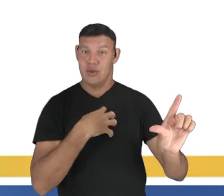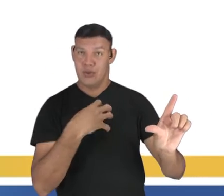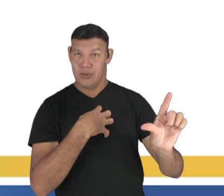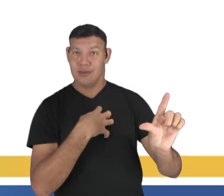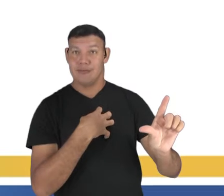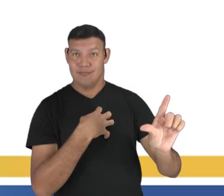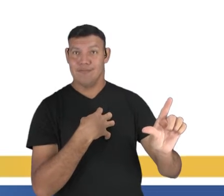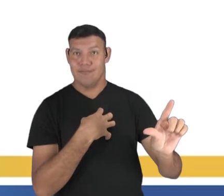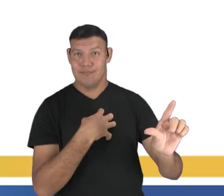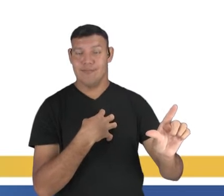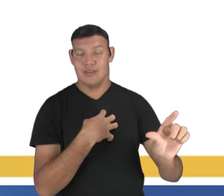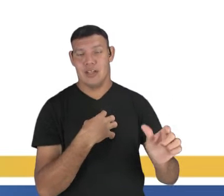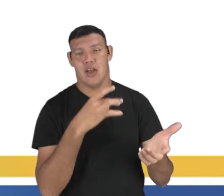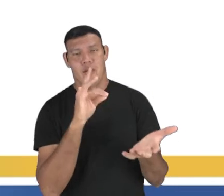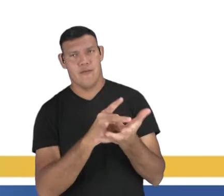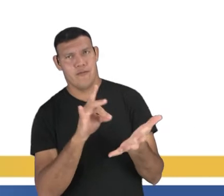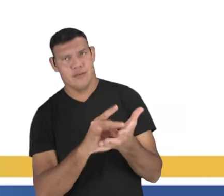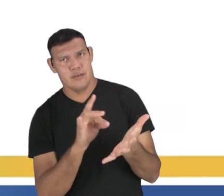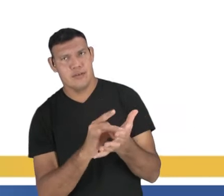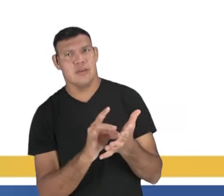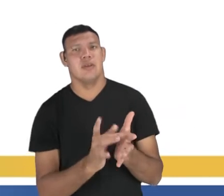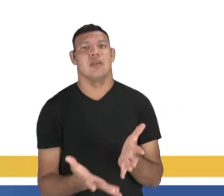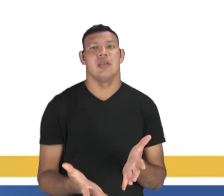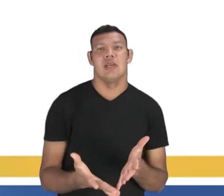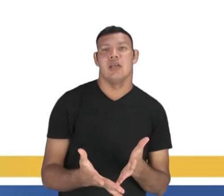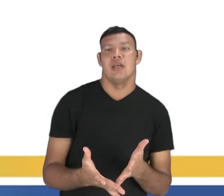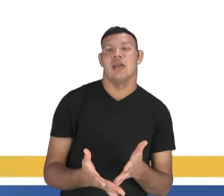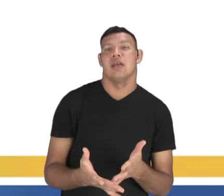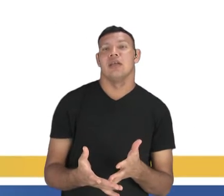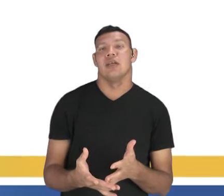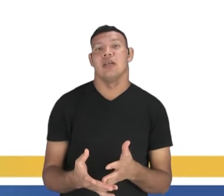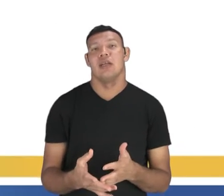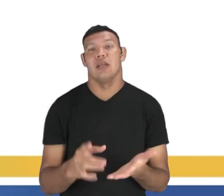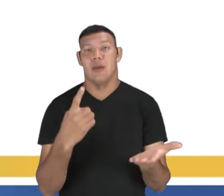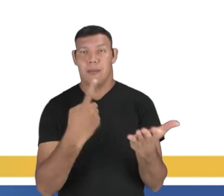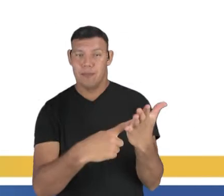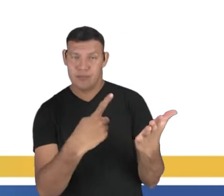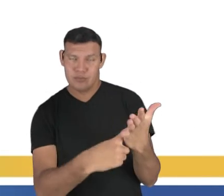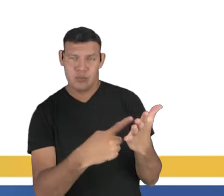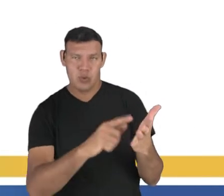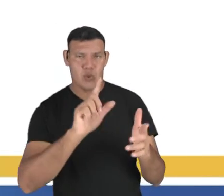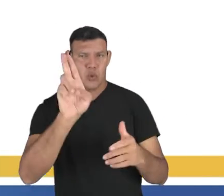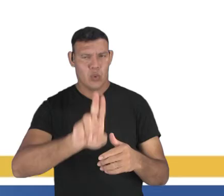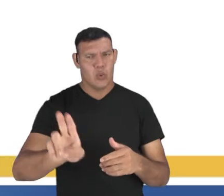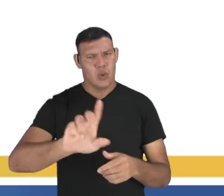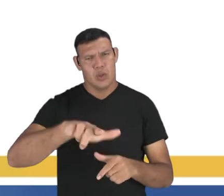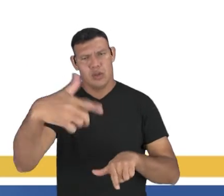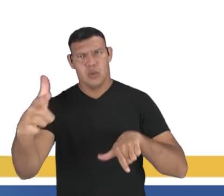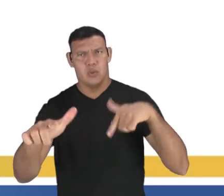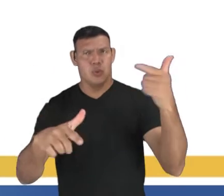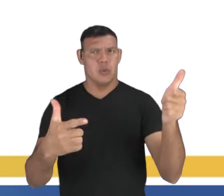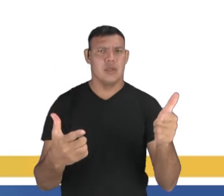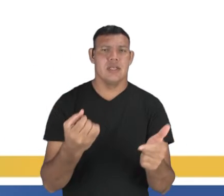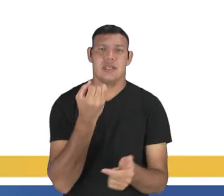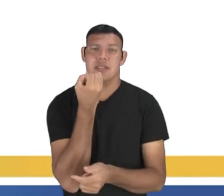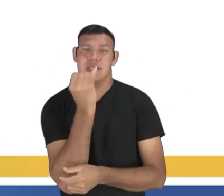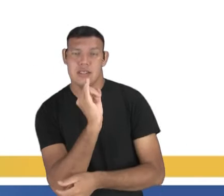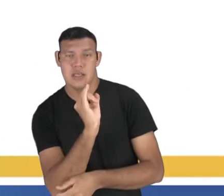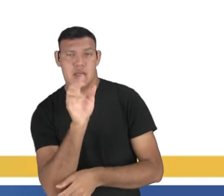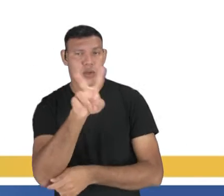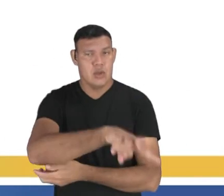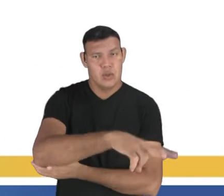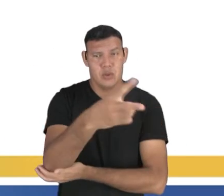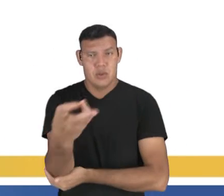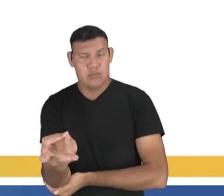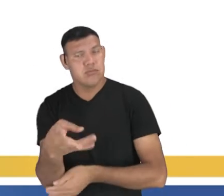intencionalidade. Se é para afirmar, eu uso um tipo, se é para trabalhar a conformidade, eu uso outro, se é para trabalhar a alternância, eu